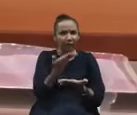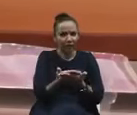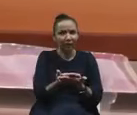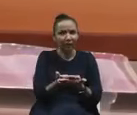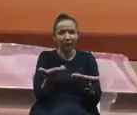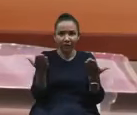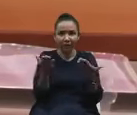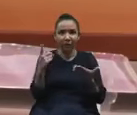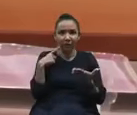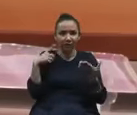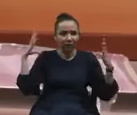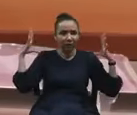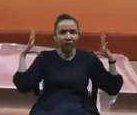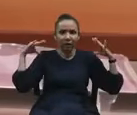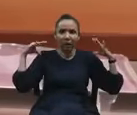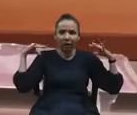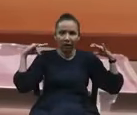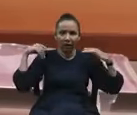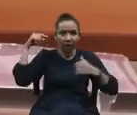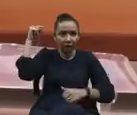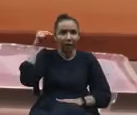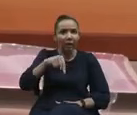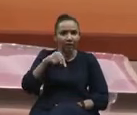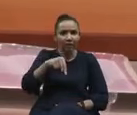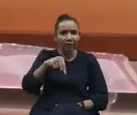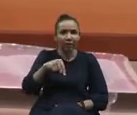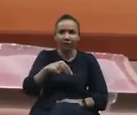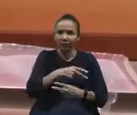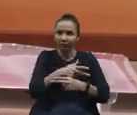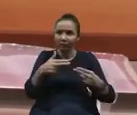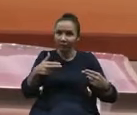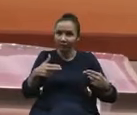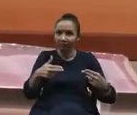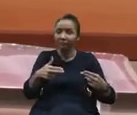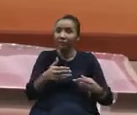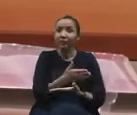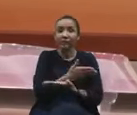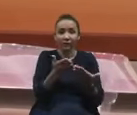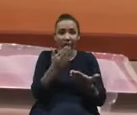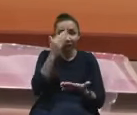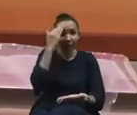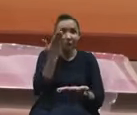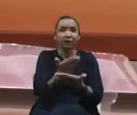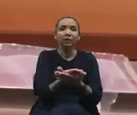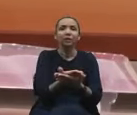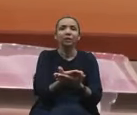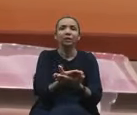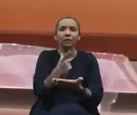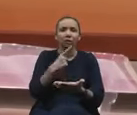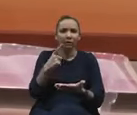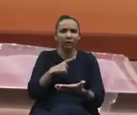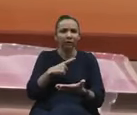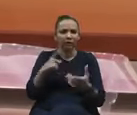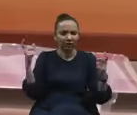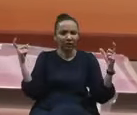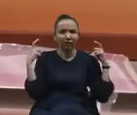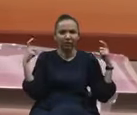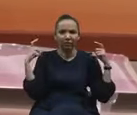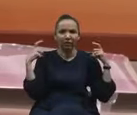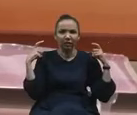que tem forças demoníacas que pairam e que tentam nos opor quem acredita nisso olhe para mim aqui quem acredita